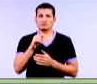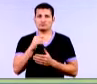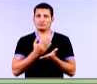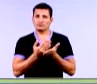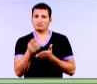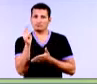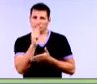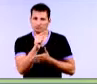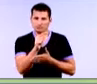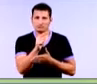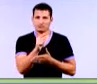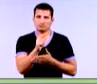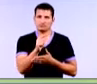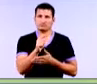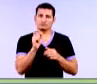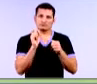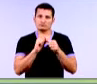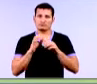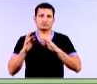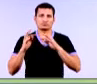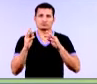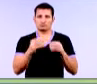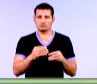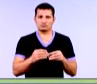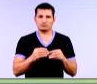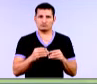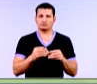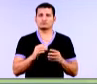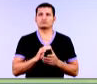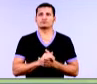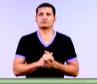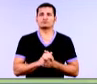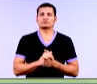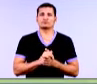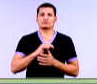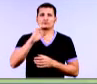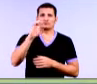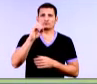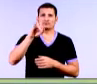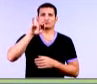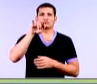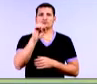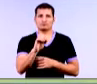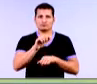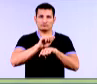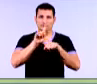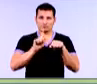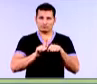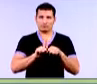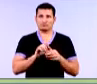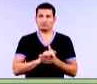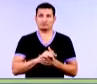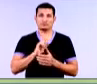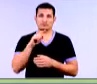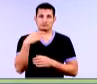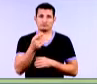vou fazer todo o meu processo, que vai chegar a esse